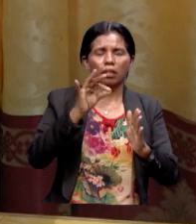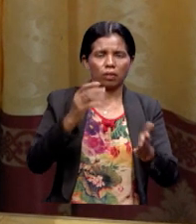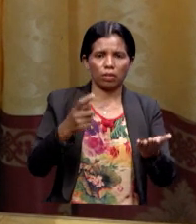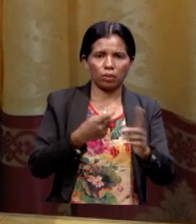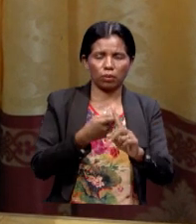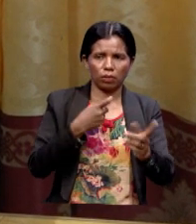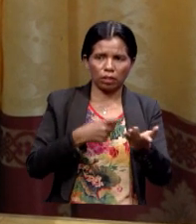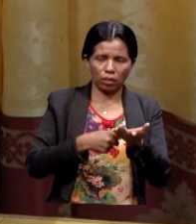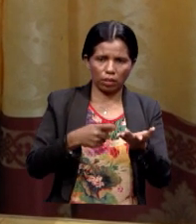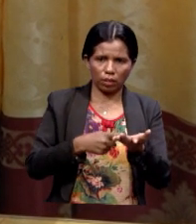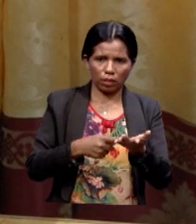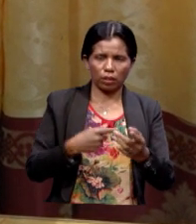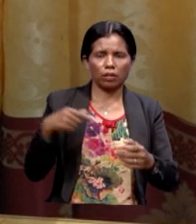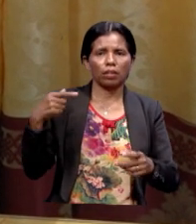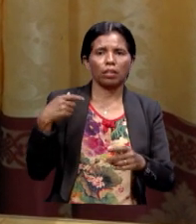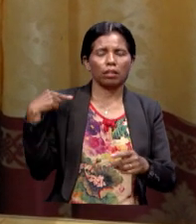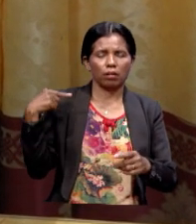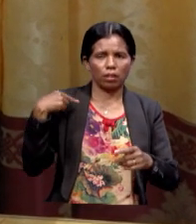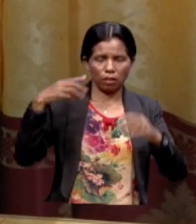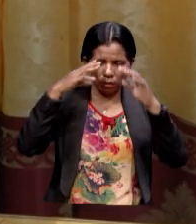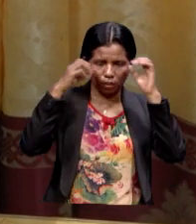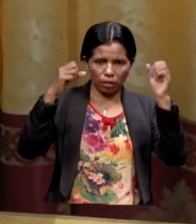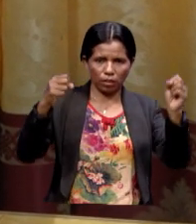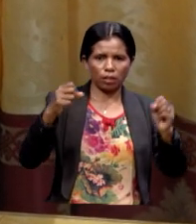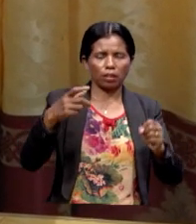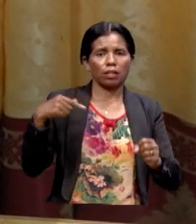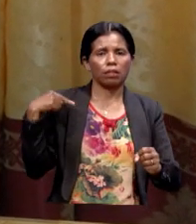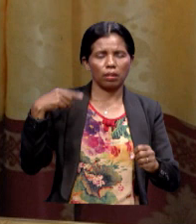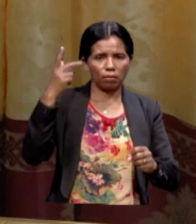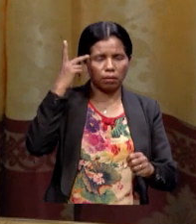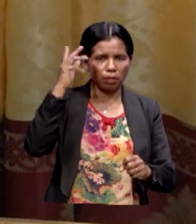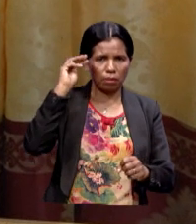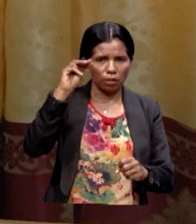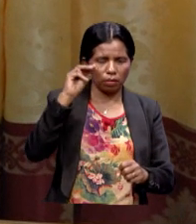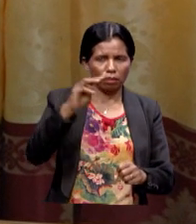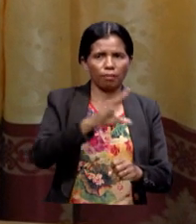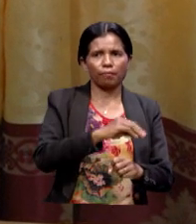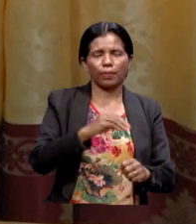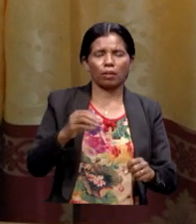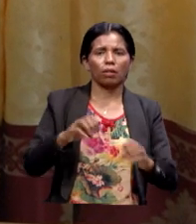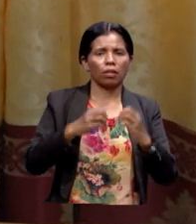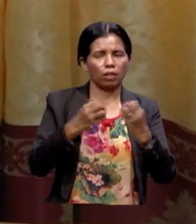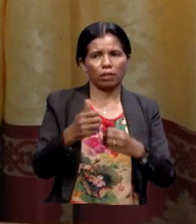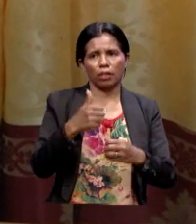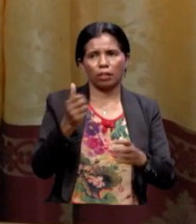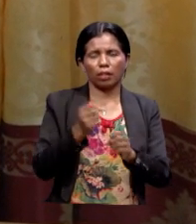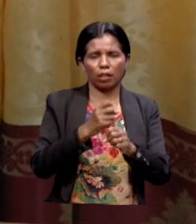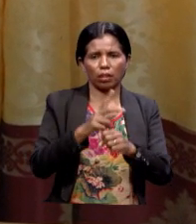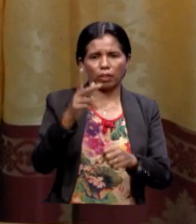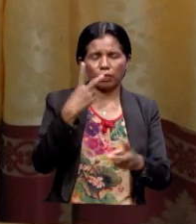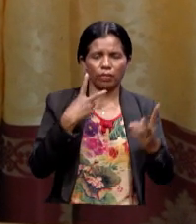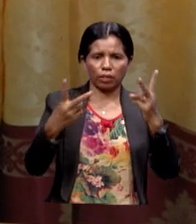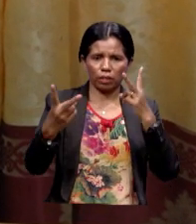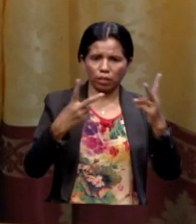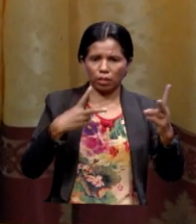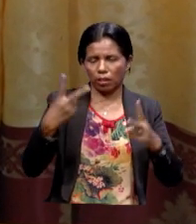técnica, fosse gabinete de presidência, gabinete de primeiro-ministro, e não mostra, fosse e tem órgão selo, mas a visita não há reto, não